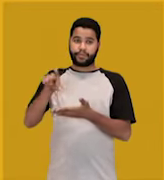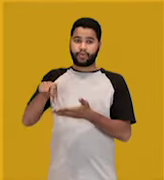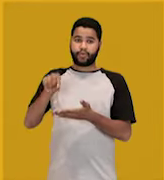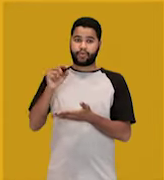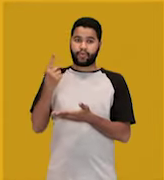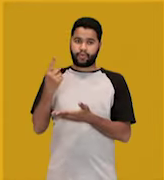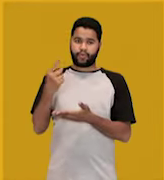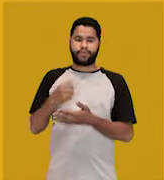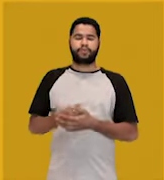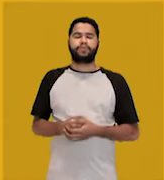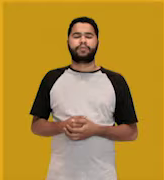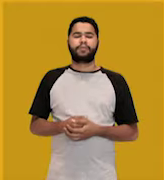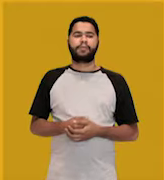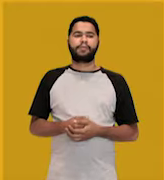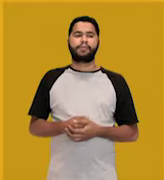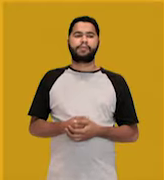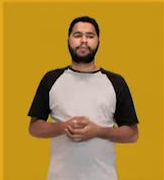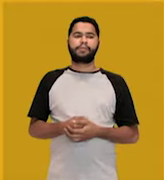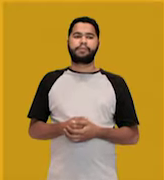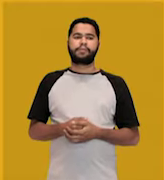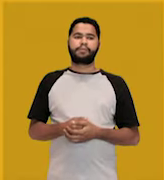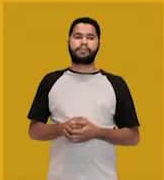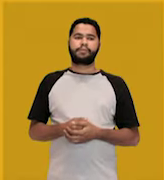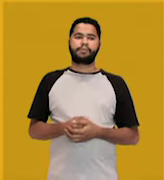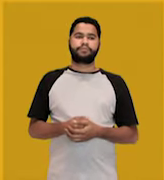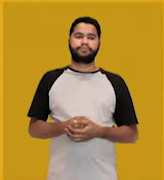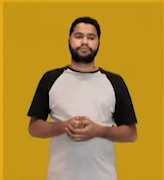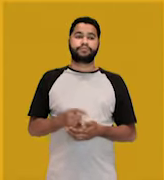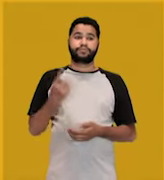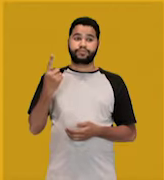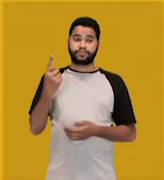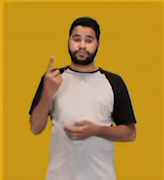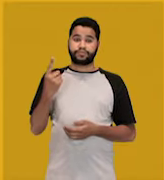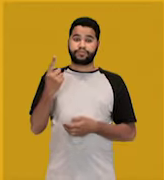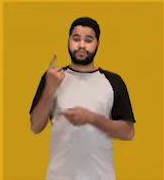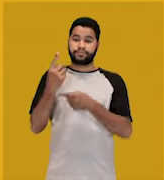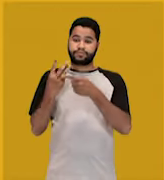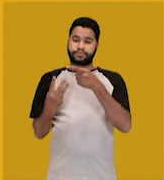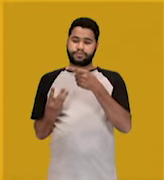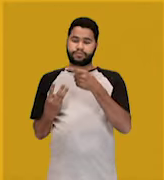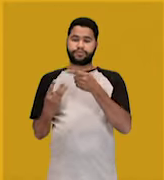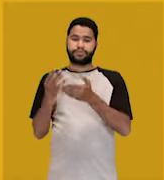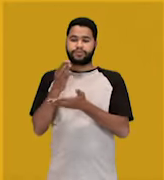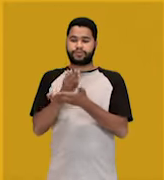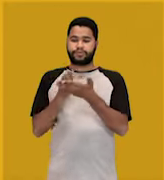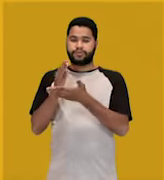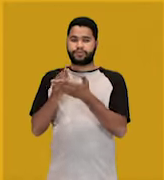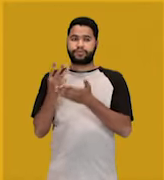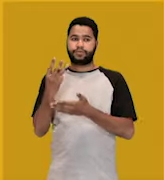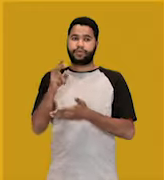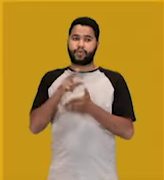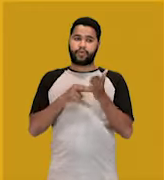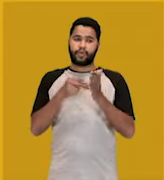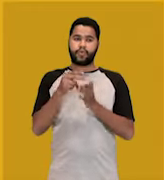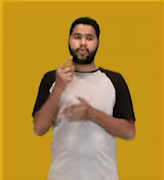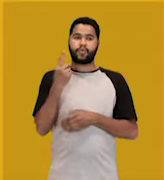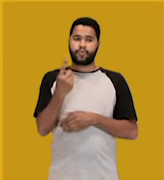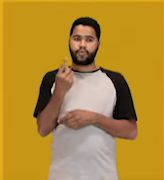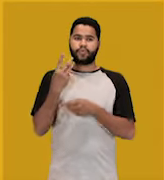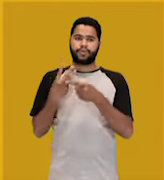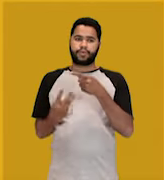1/2. O inteiro foi dividido em 3 pedaços. Coloriu-se apenas